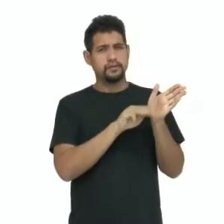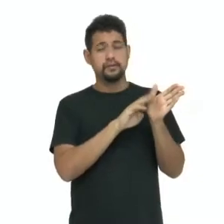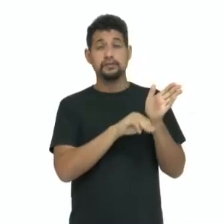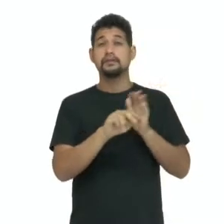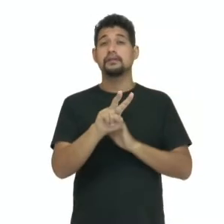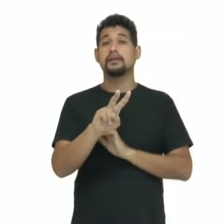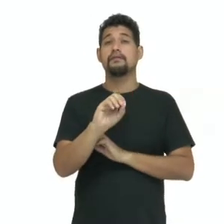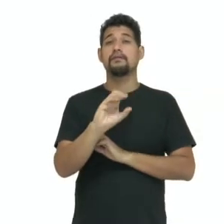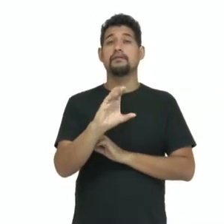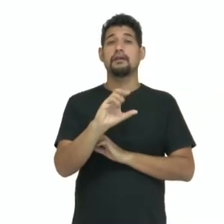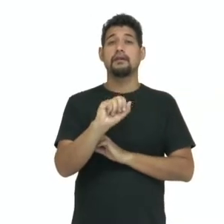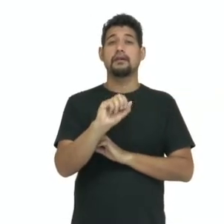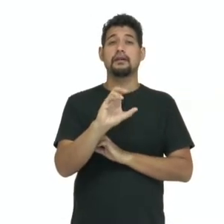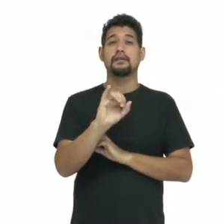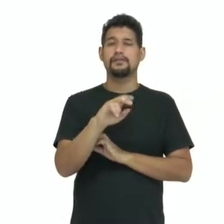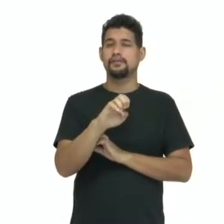vocacional.